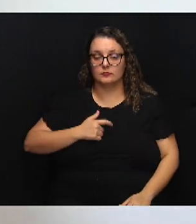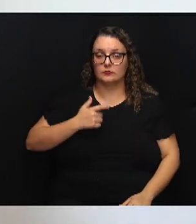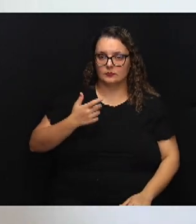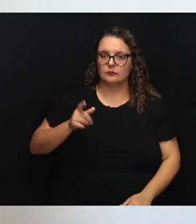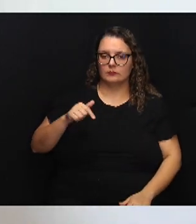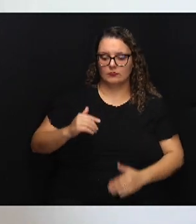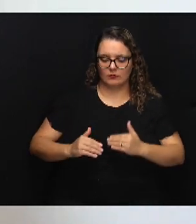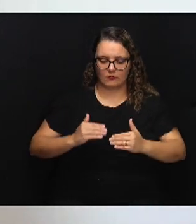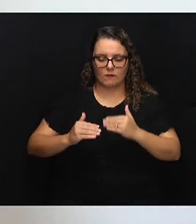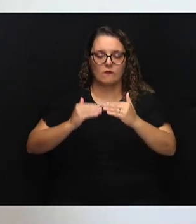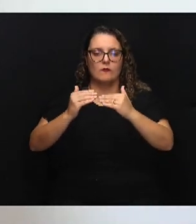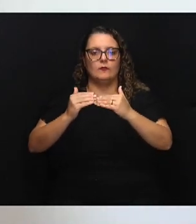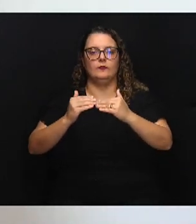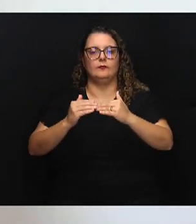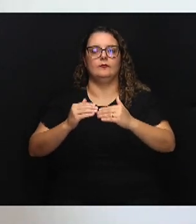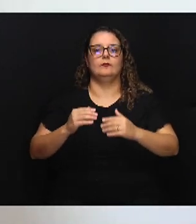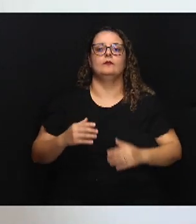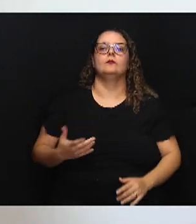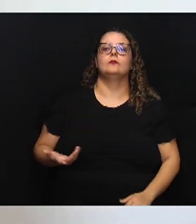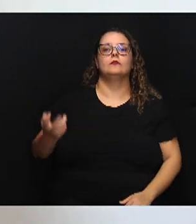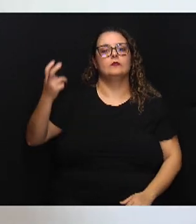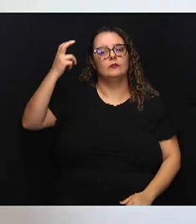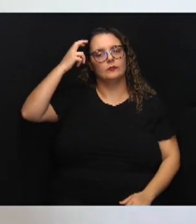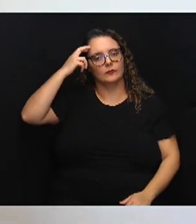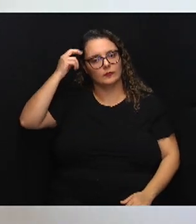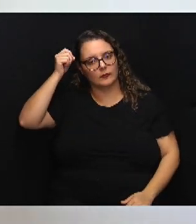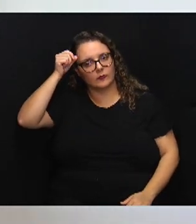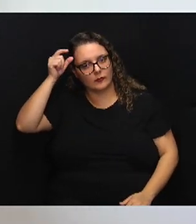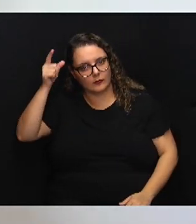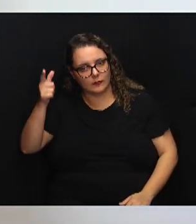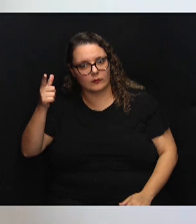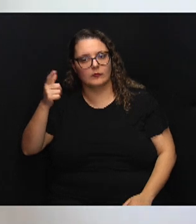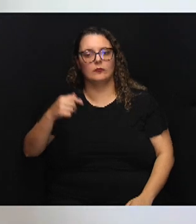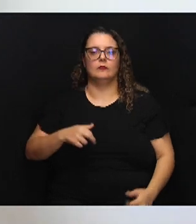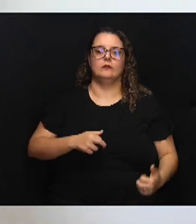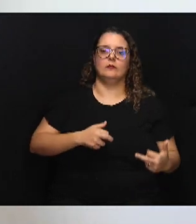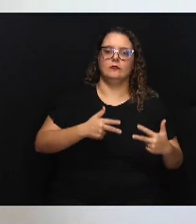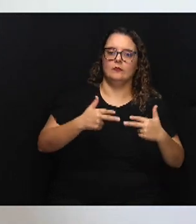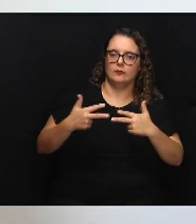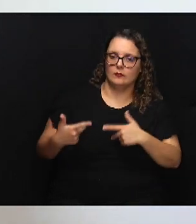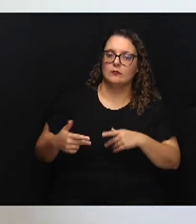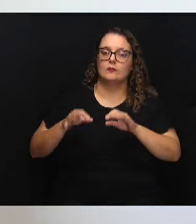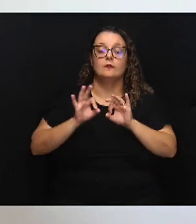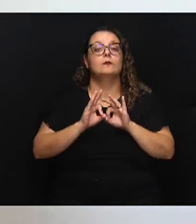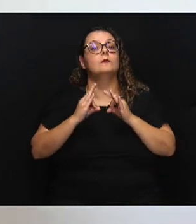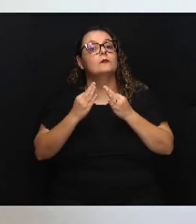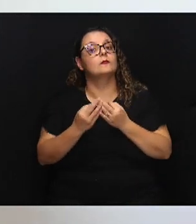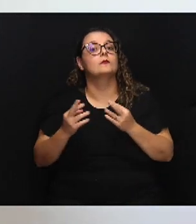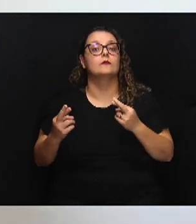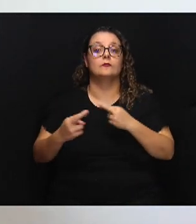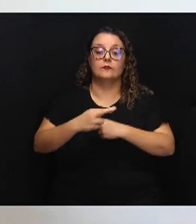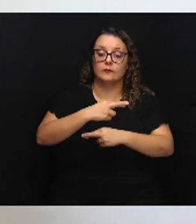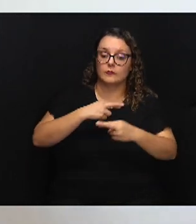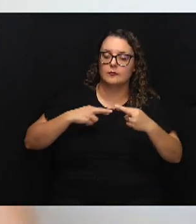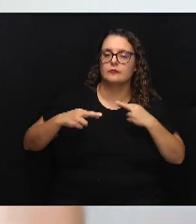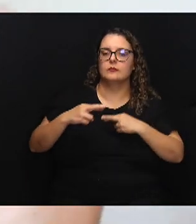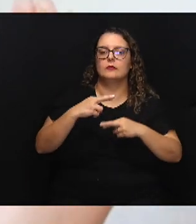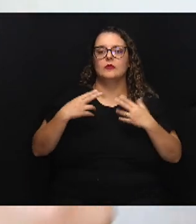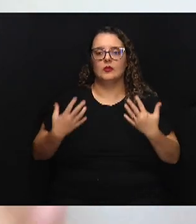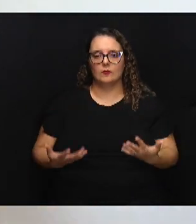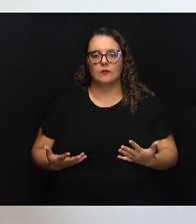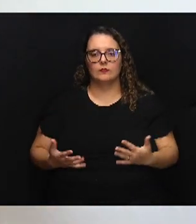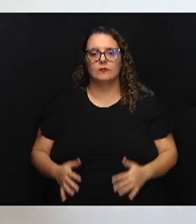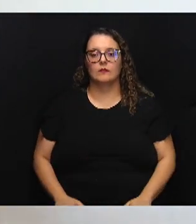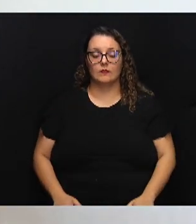é construída através do cultural, através do padrão ali da família, né, de relacionamento. E